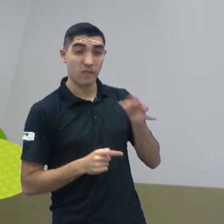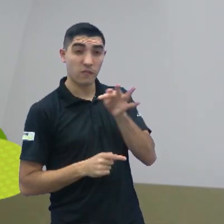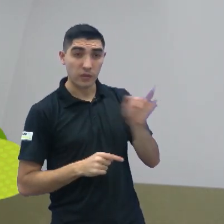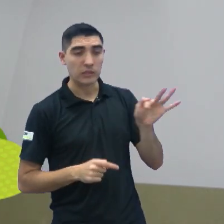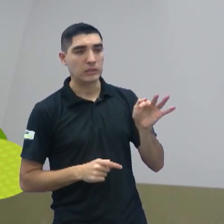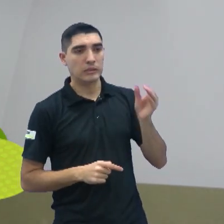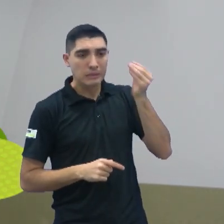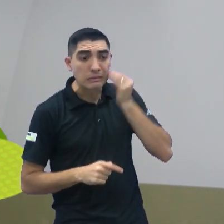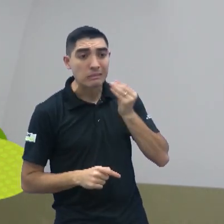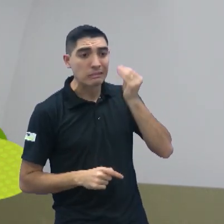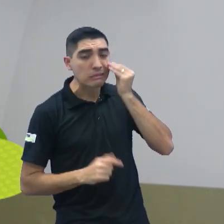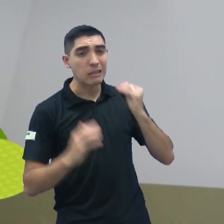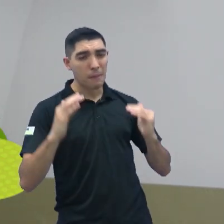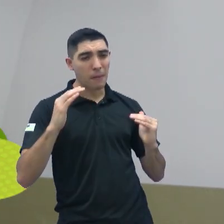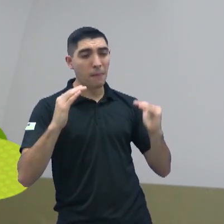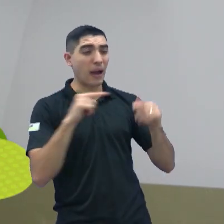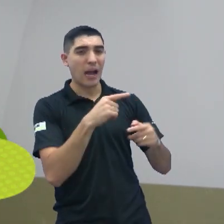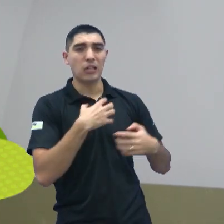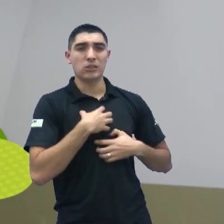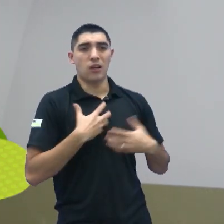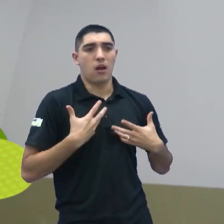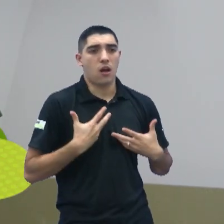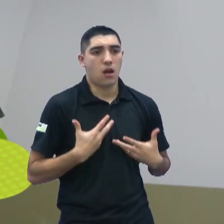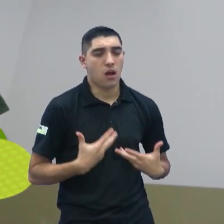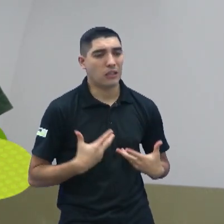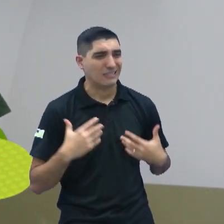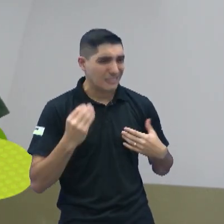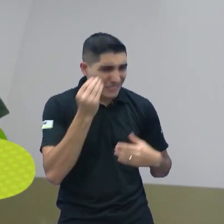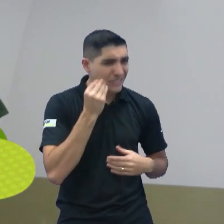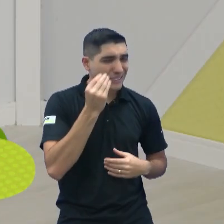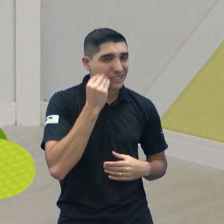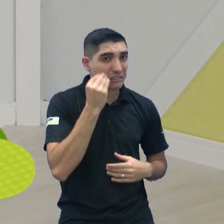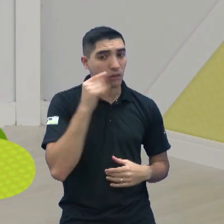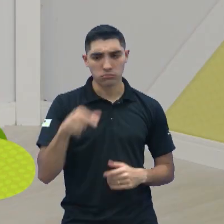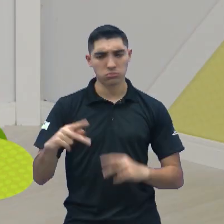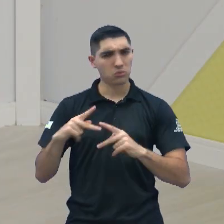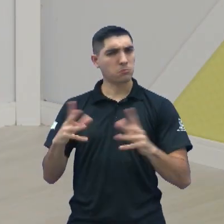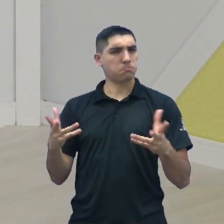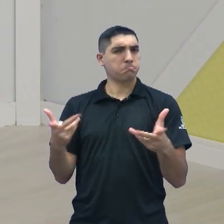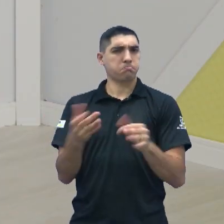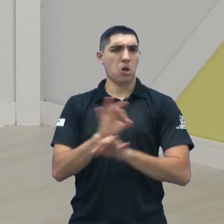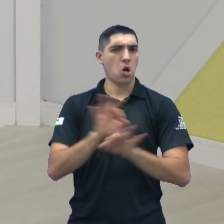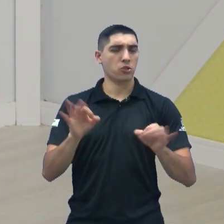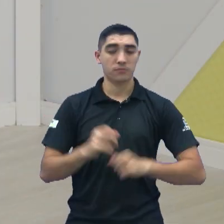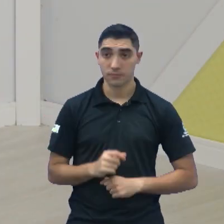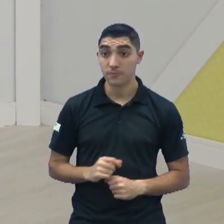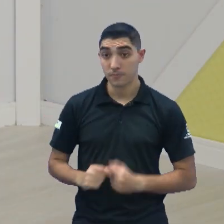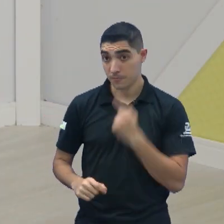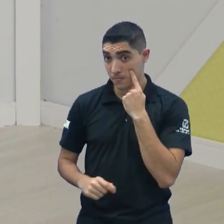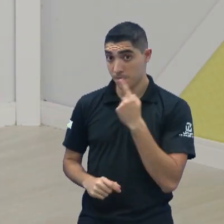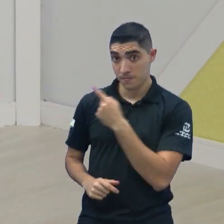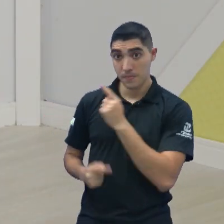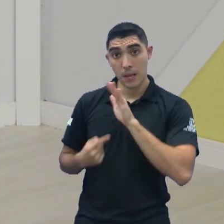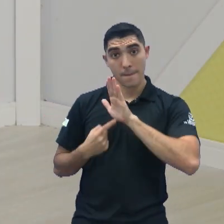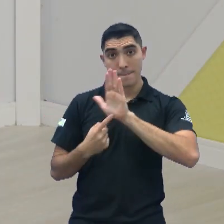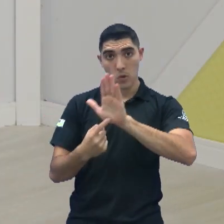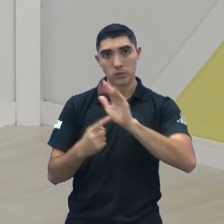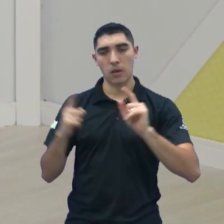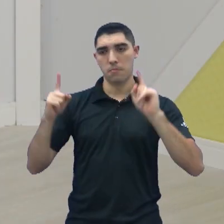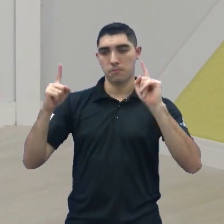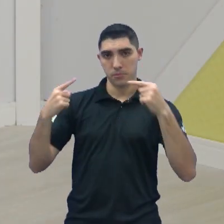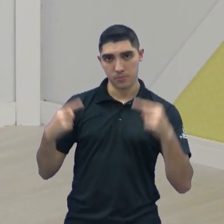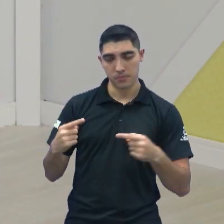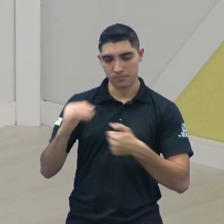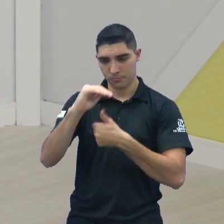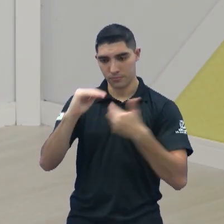placar, né? Isso desgasta muito o adversário também. Uma excelente atuação do São José. Com certeza. Matheus, coloca pra gente aqui a tabelinha dessa fase de realinhamento,